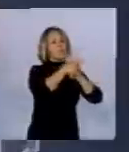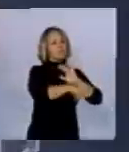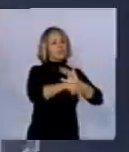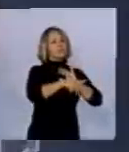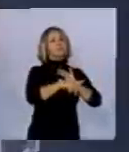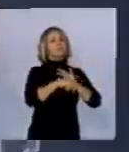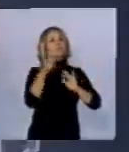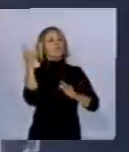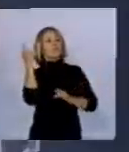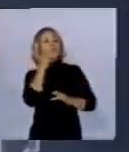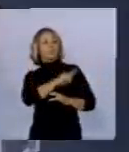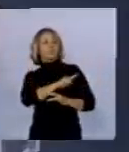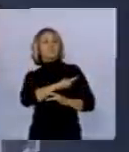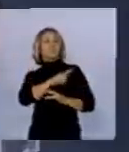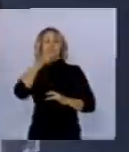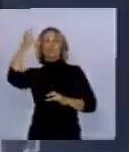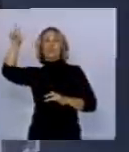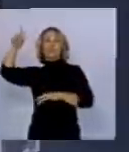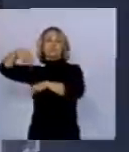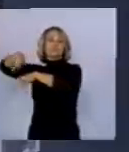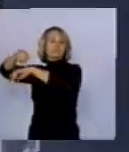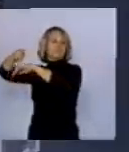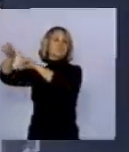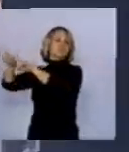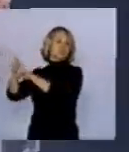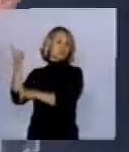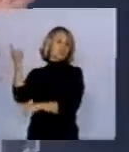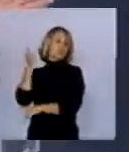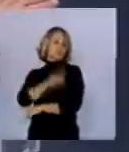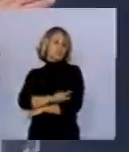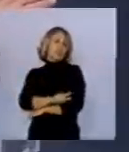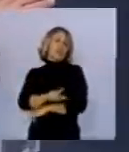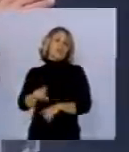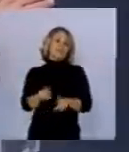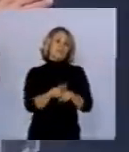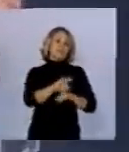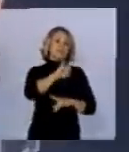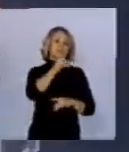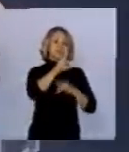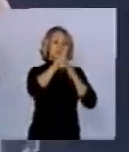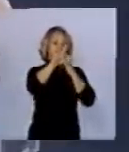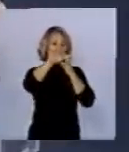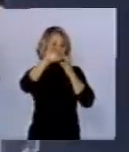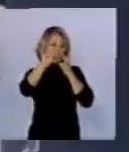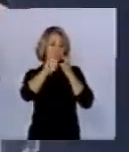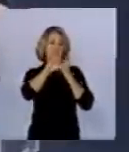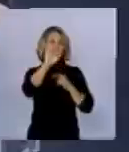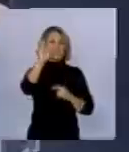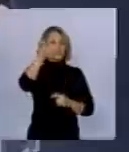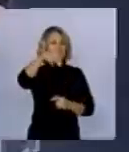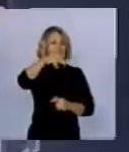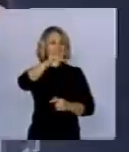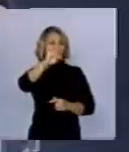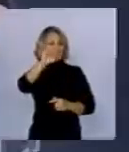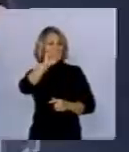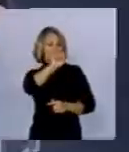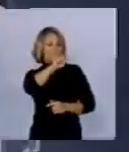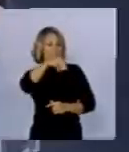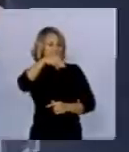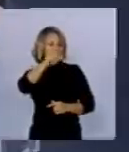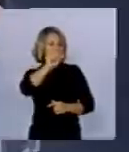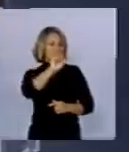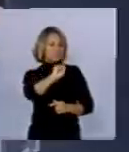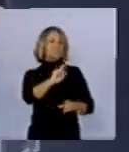mercados fora do Brasil já a série Júlios fantasmas que agora está concorrendo ao em foi considerada